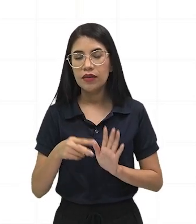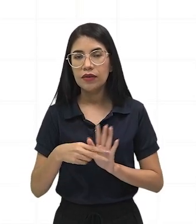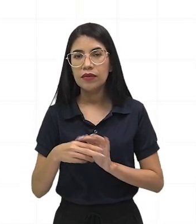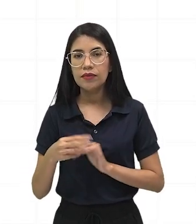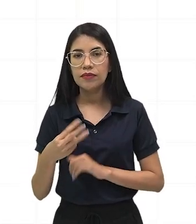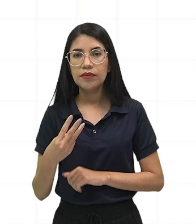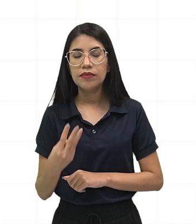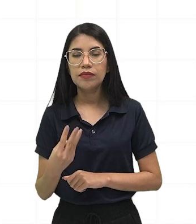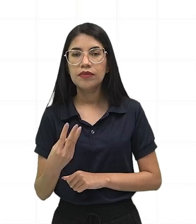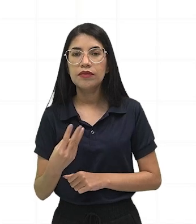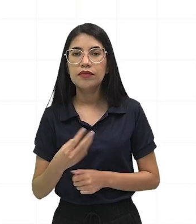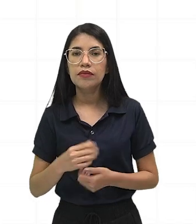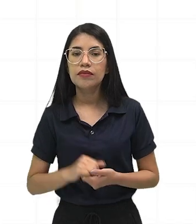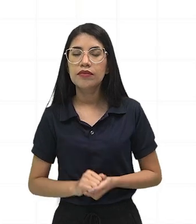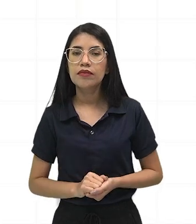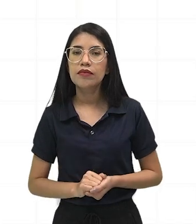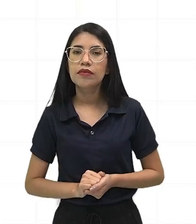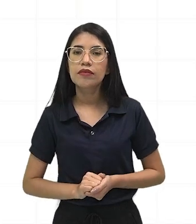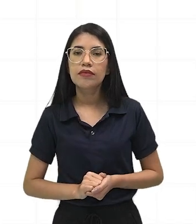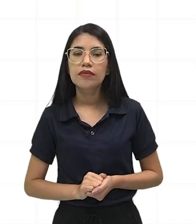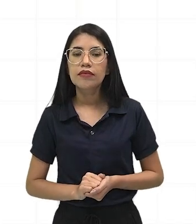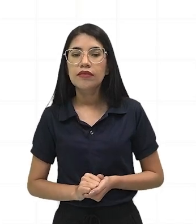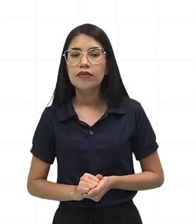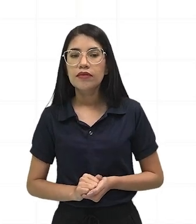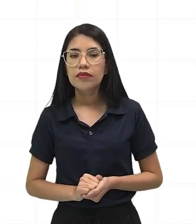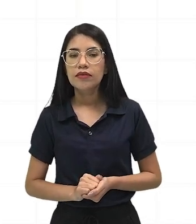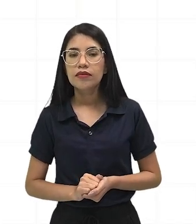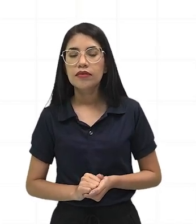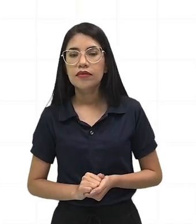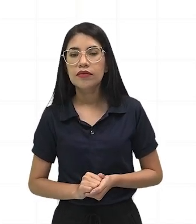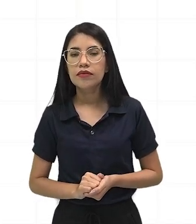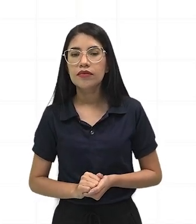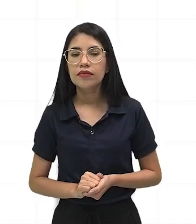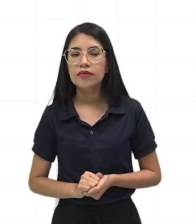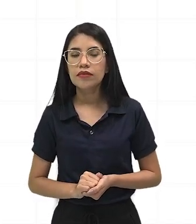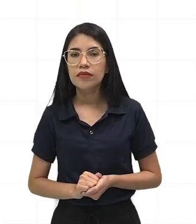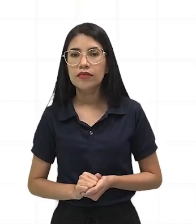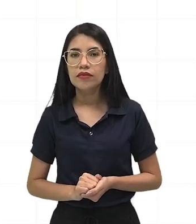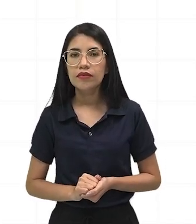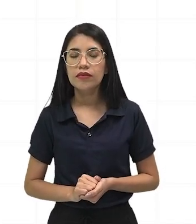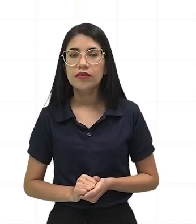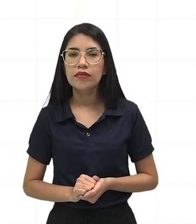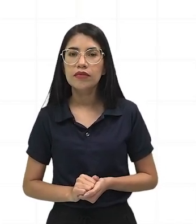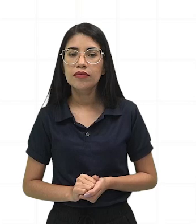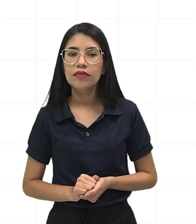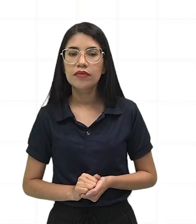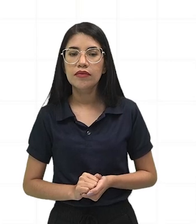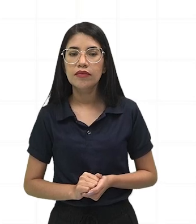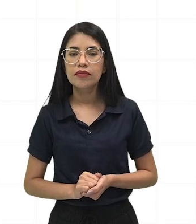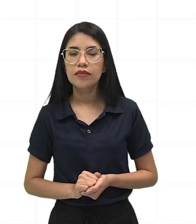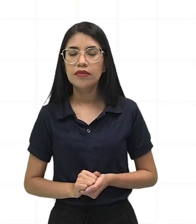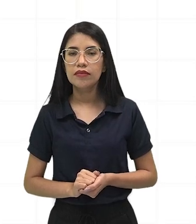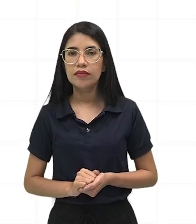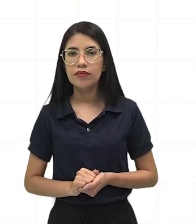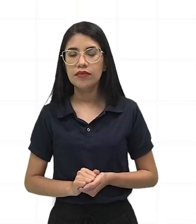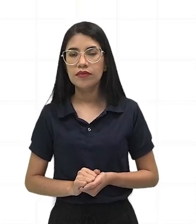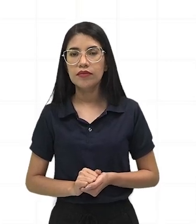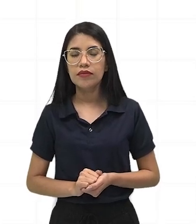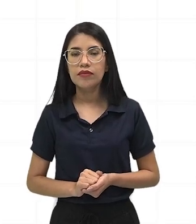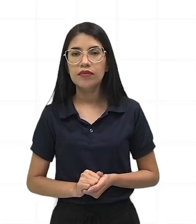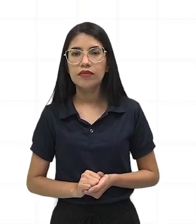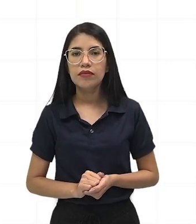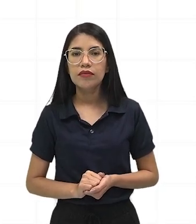Como que eu tripliquei o valor de... Eu tinha aqui T igual a 1, e agora eu tenho T igual a 3.